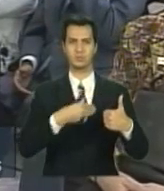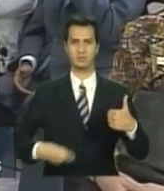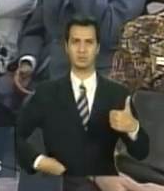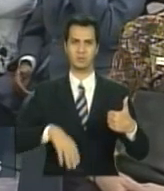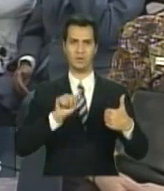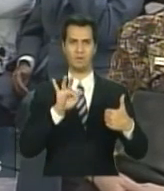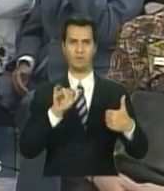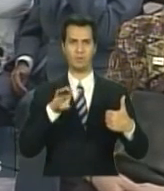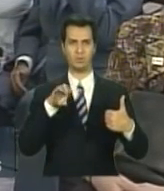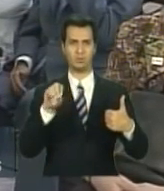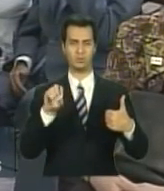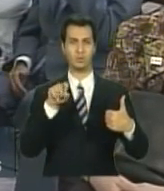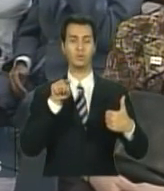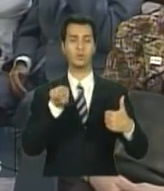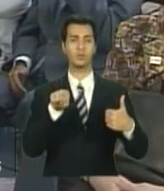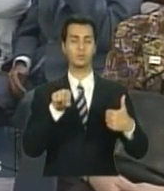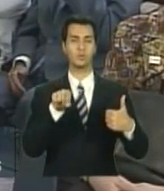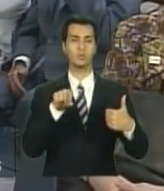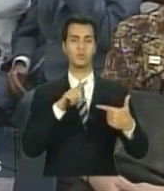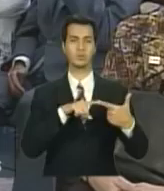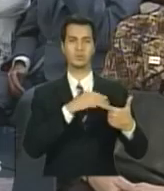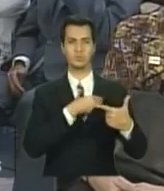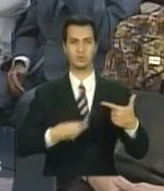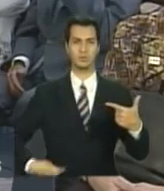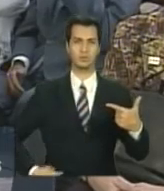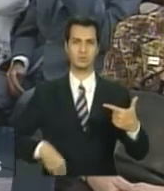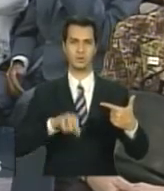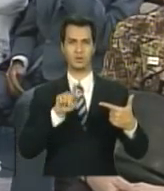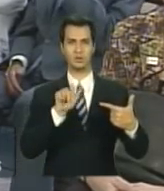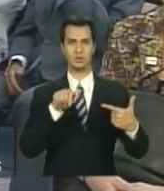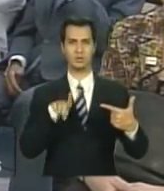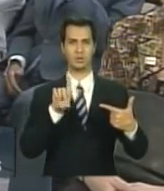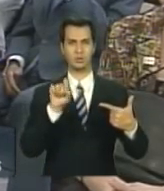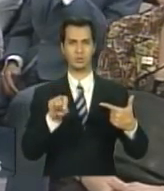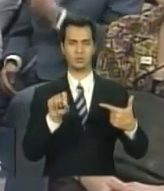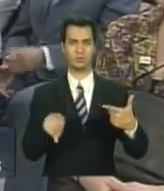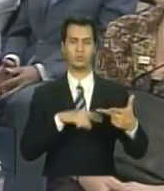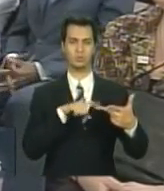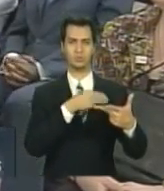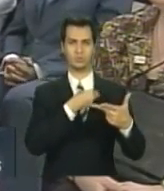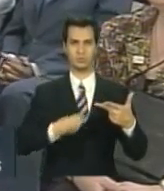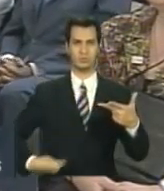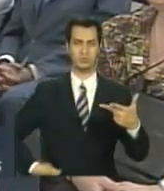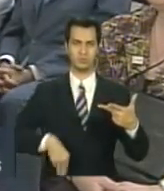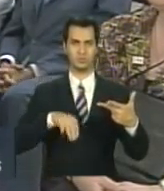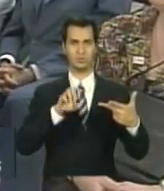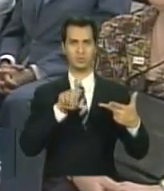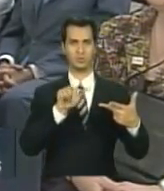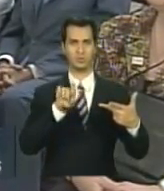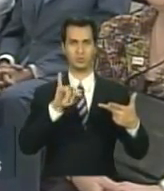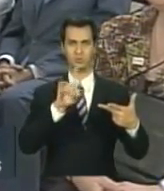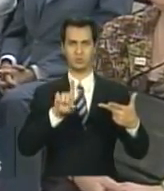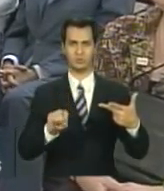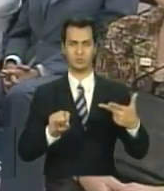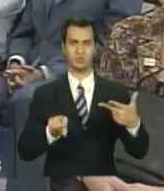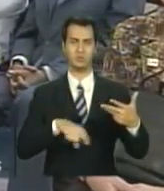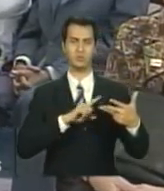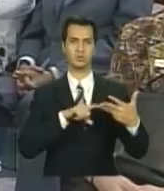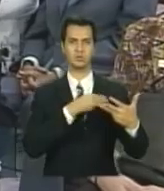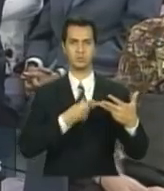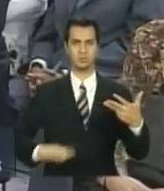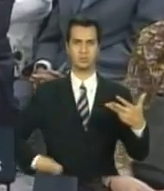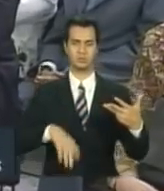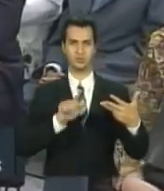Afonso Florencio, do Desenvolvimento Agrário, Aguinaldo Ribeiro, das Cidades, Luiz Sérgio, da Pesca e Aquicultura,